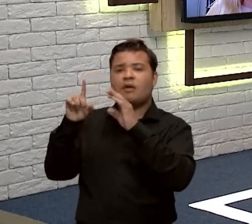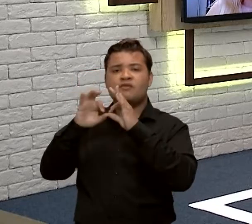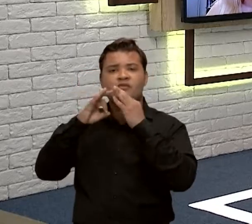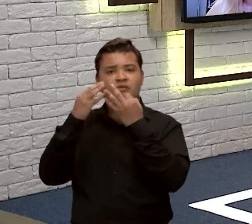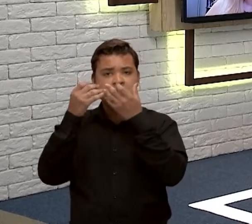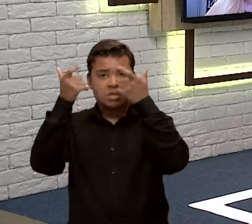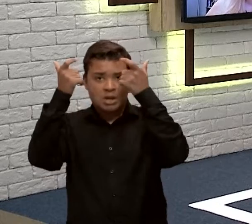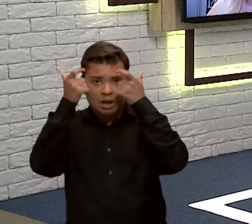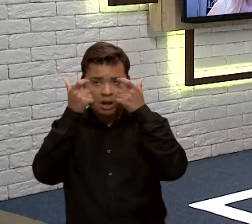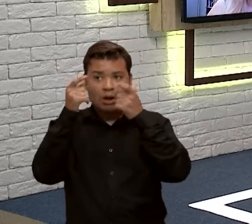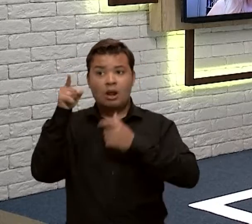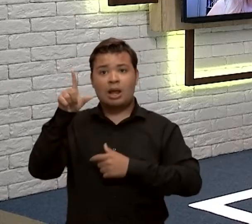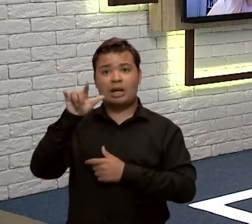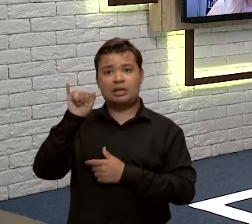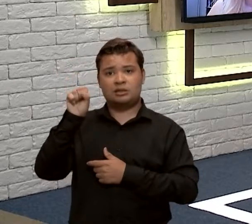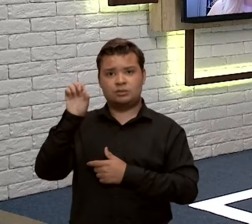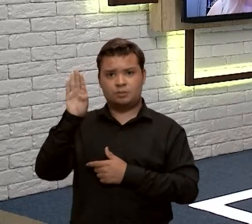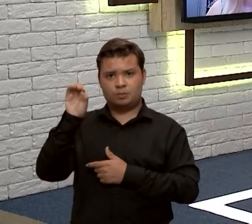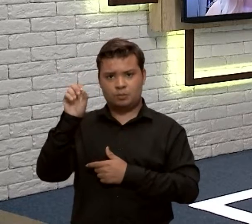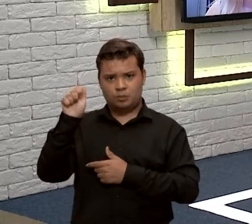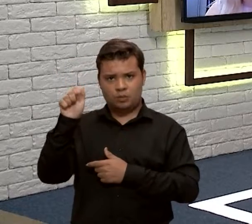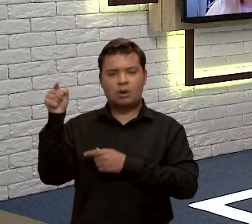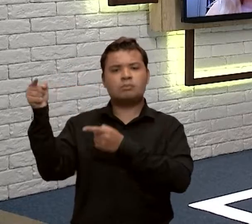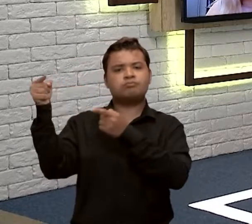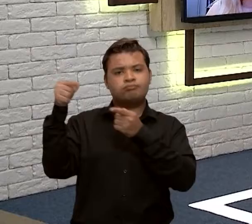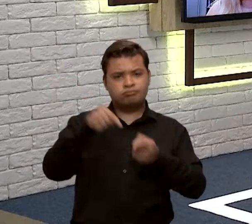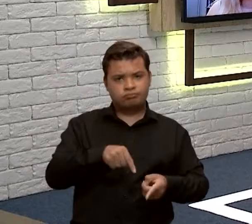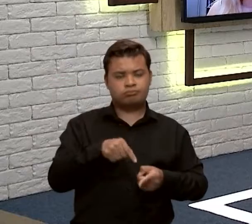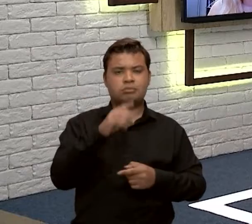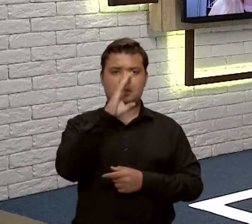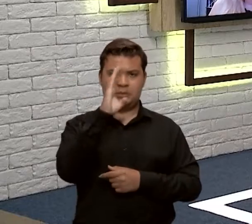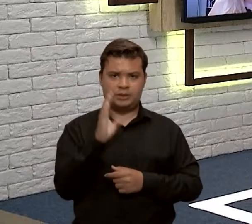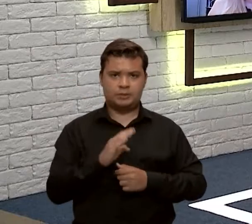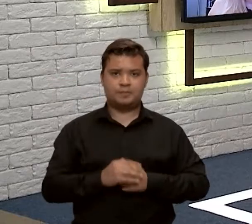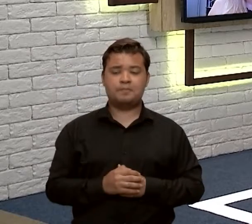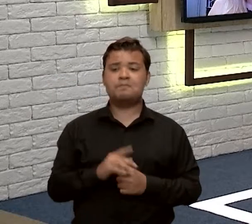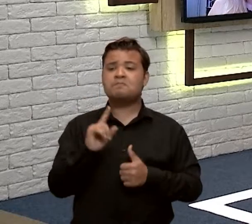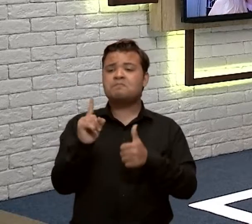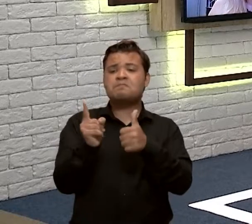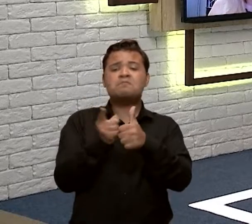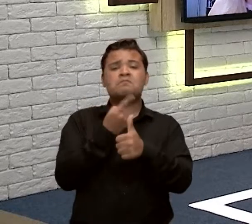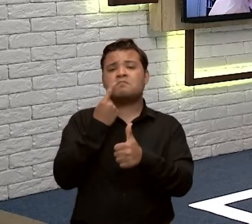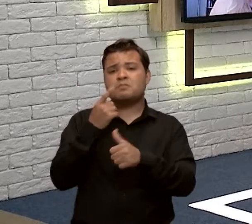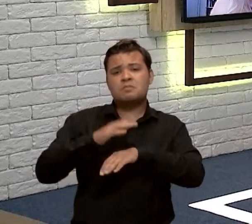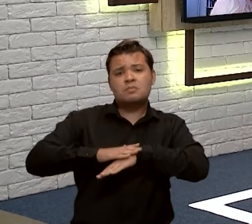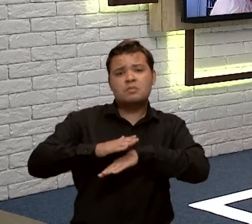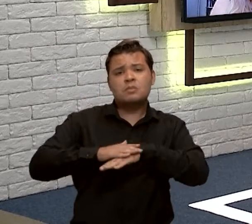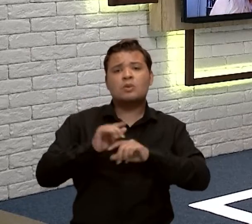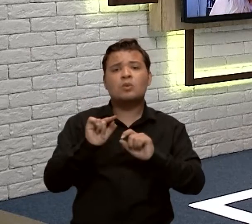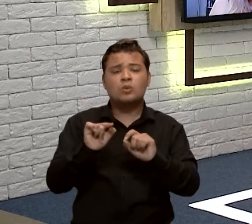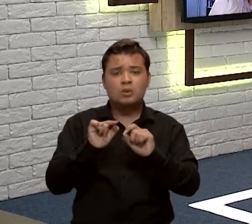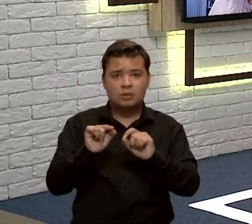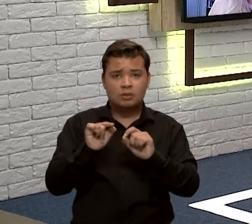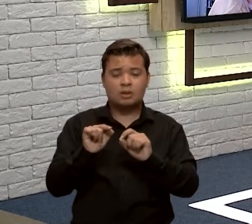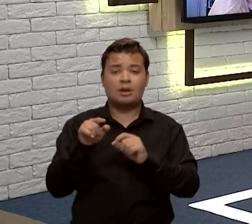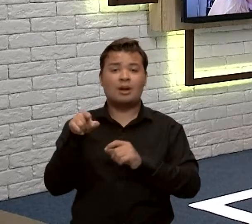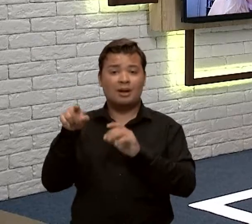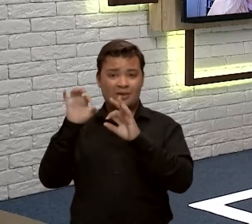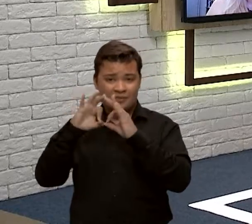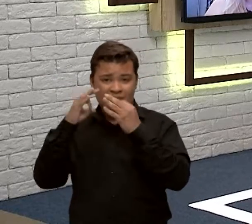o Brasil. Então, há todo um processo, primeiro, de branqueamento, porque os músicos, antes da chegada da coroa